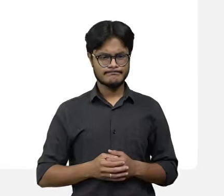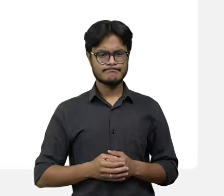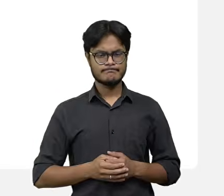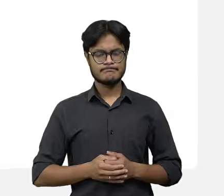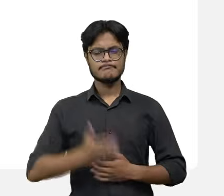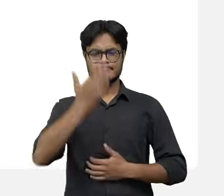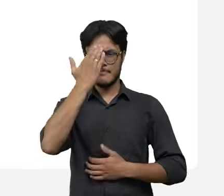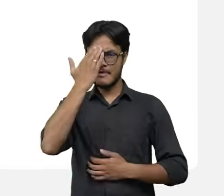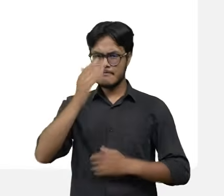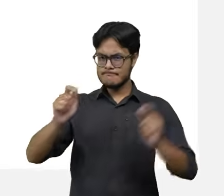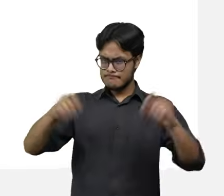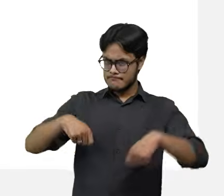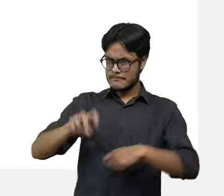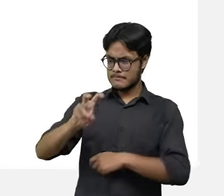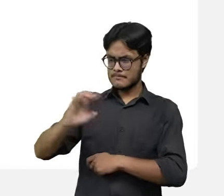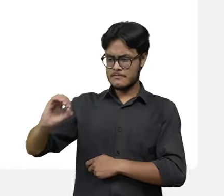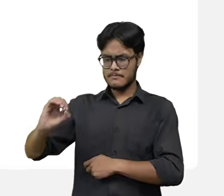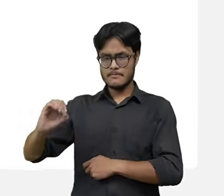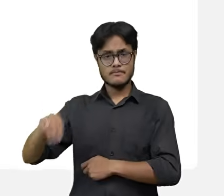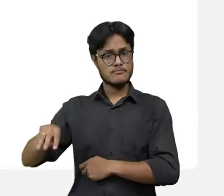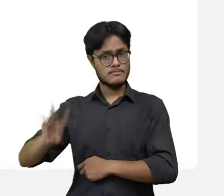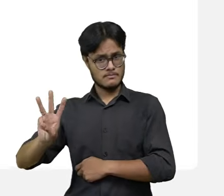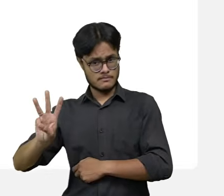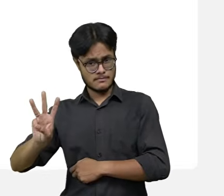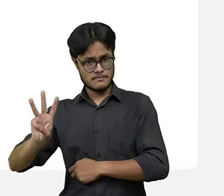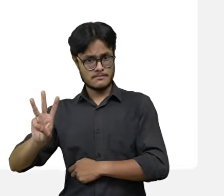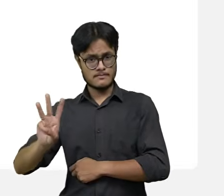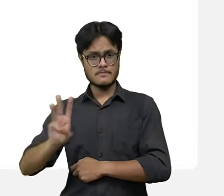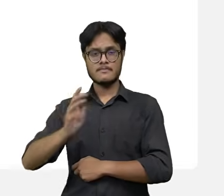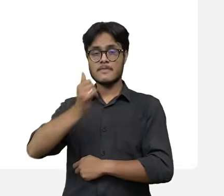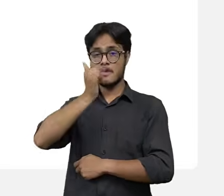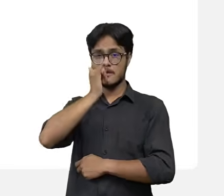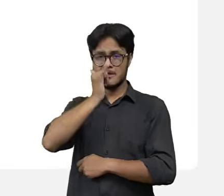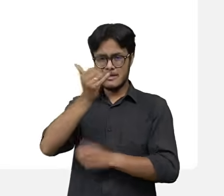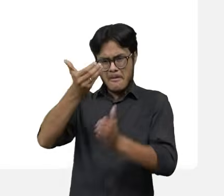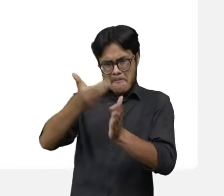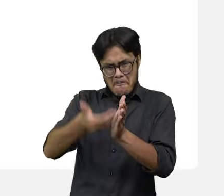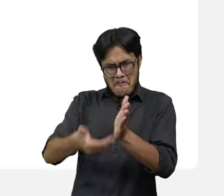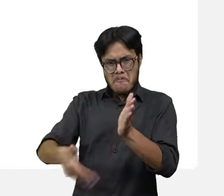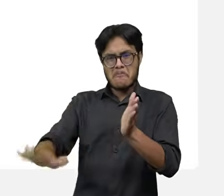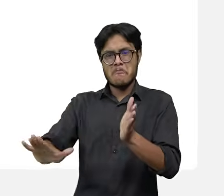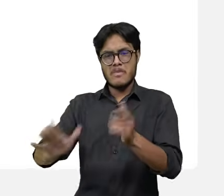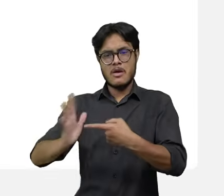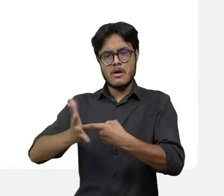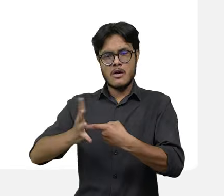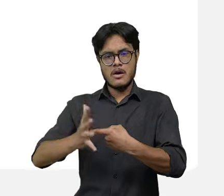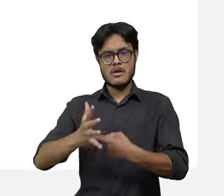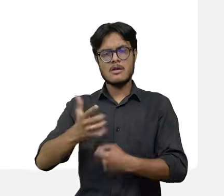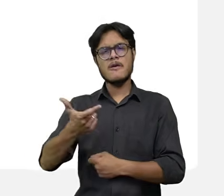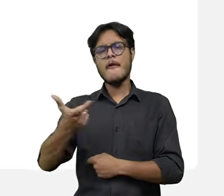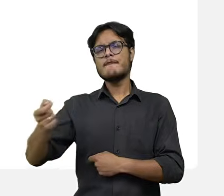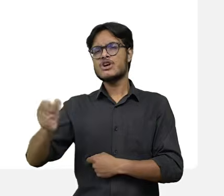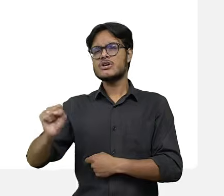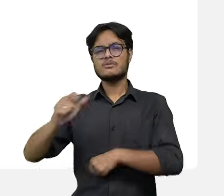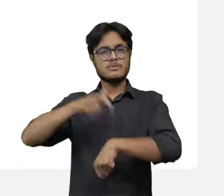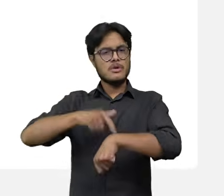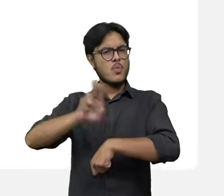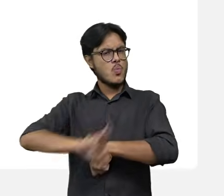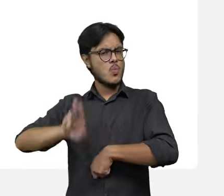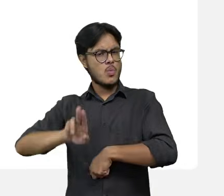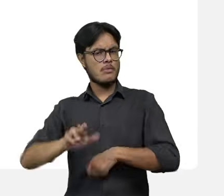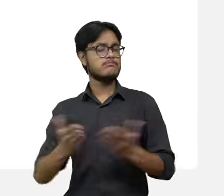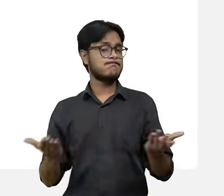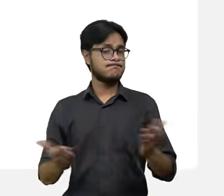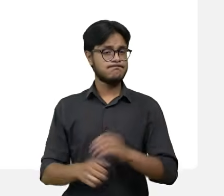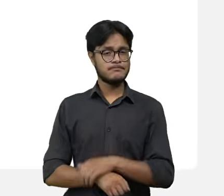a potência desse motor é de 500 watts, a energia desperdiçada pelo motor, olha